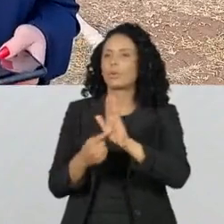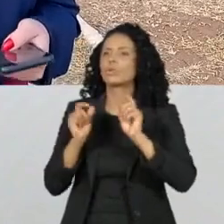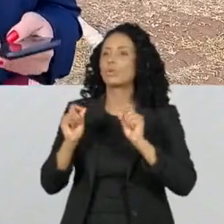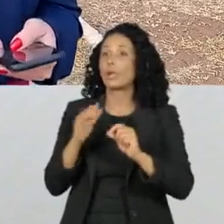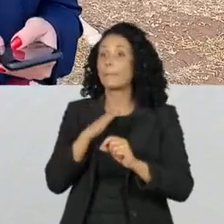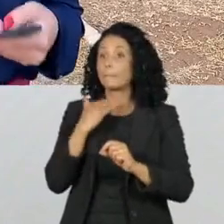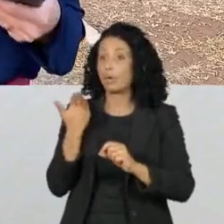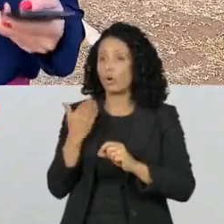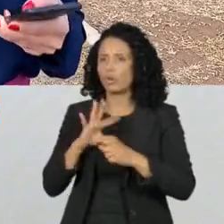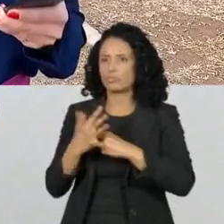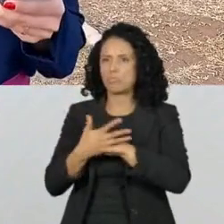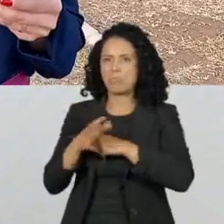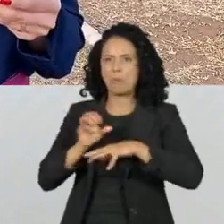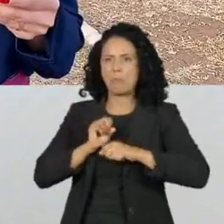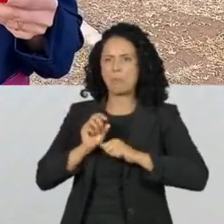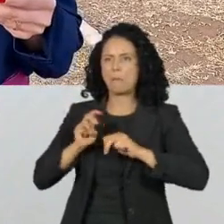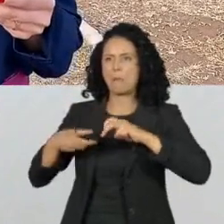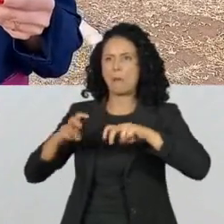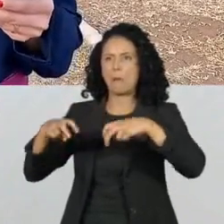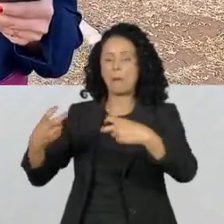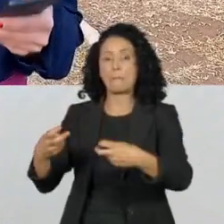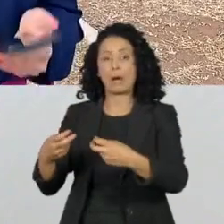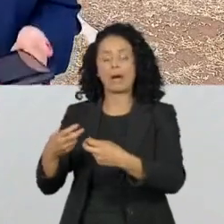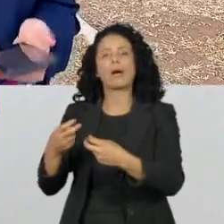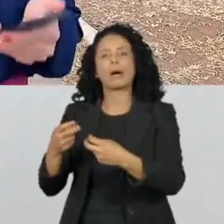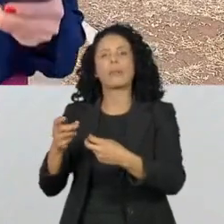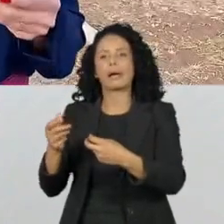só perderam para